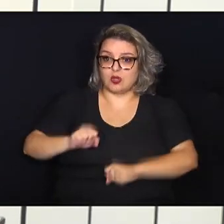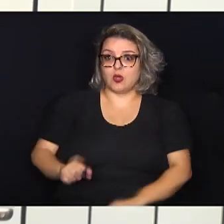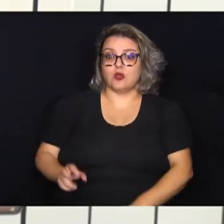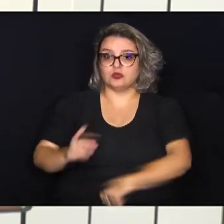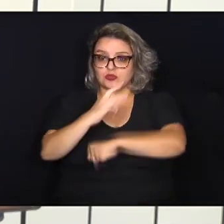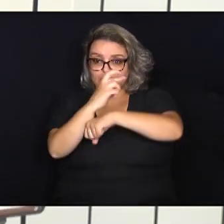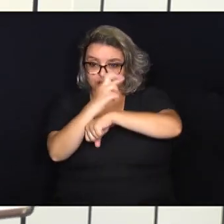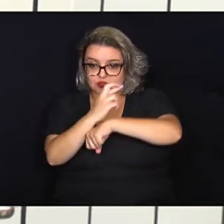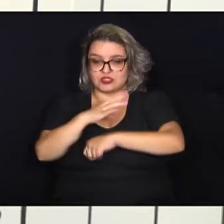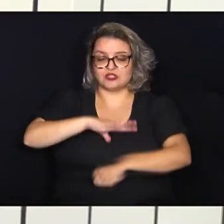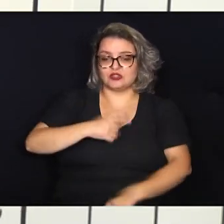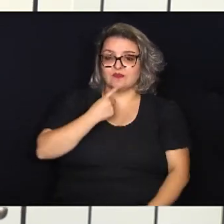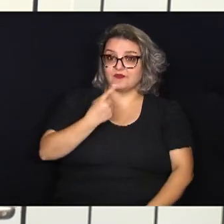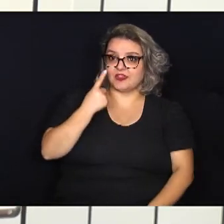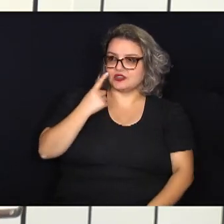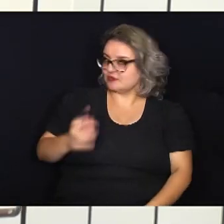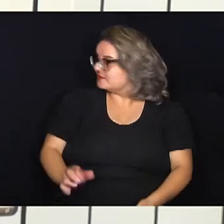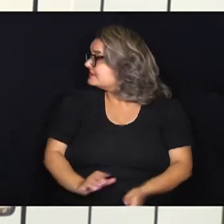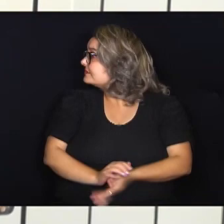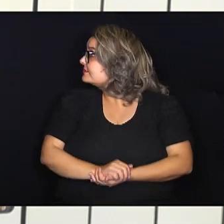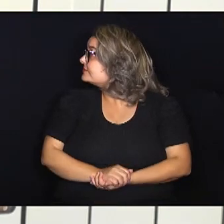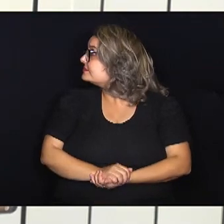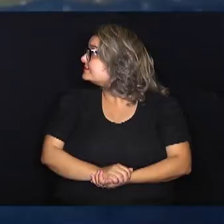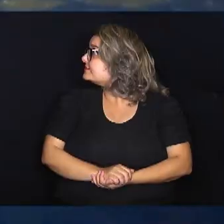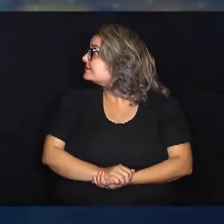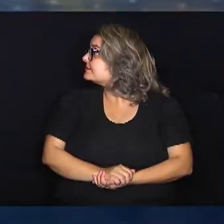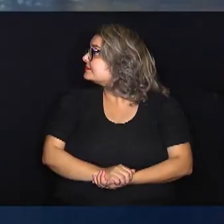de Campinas. Confira.